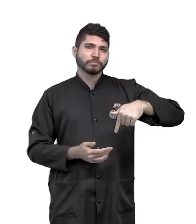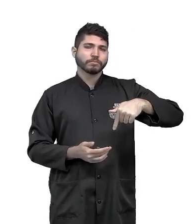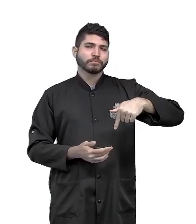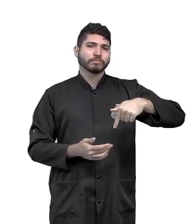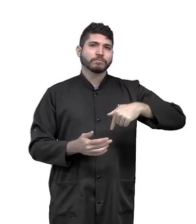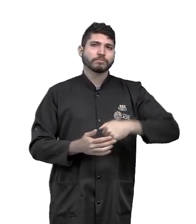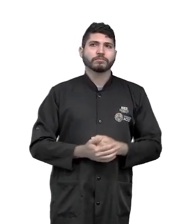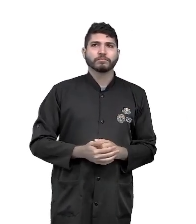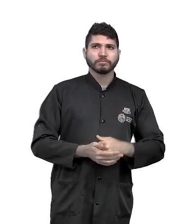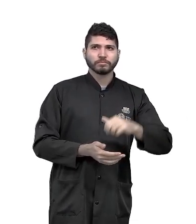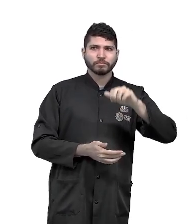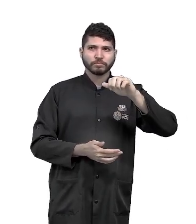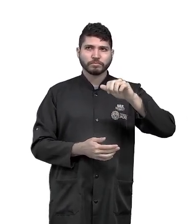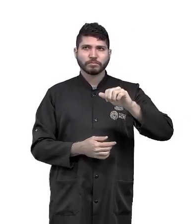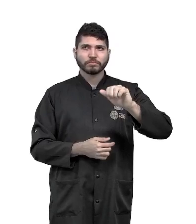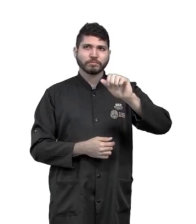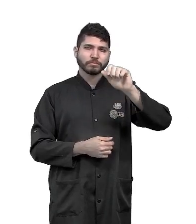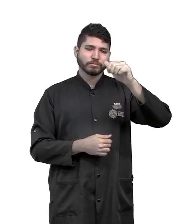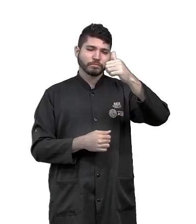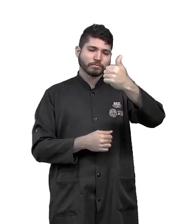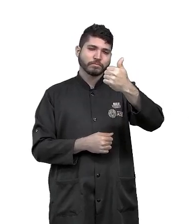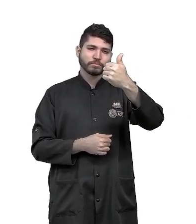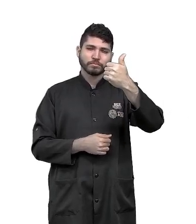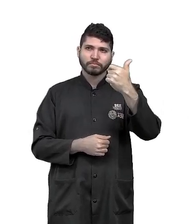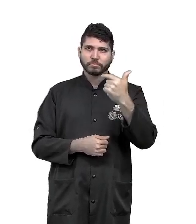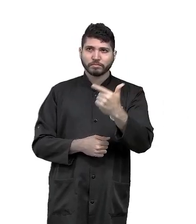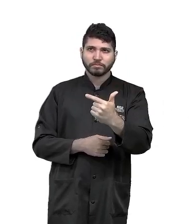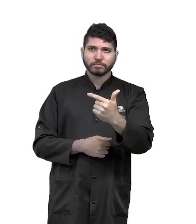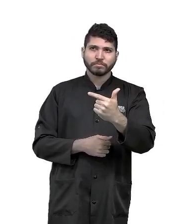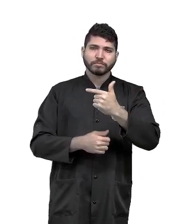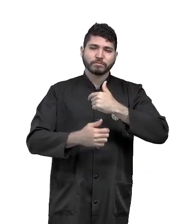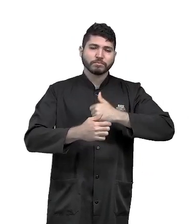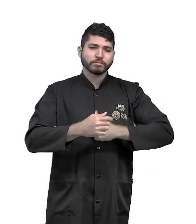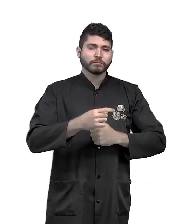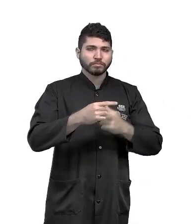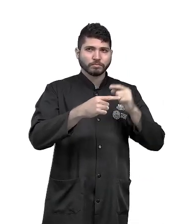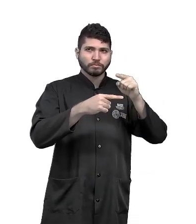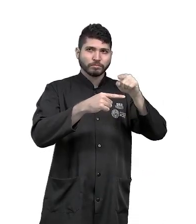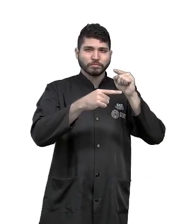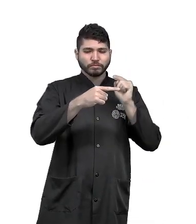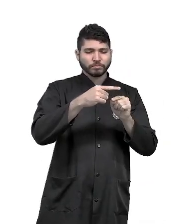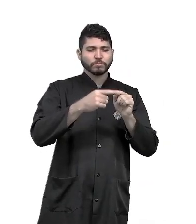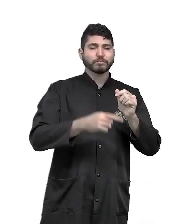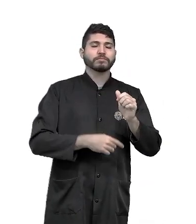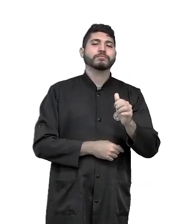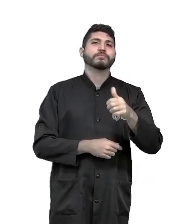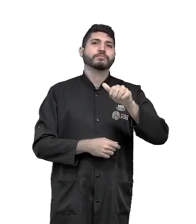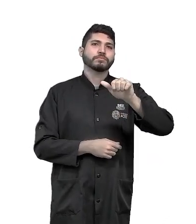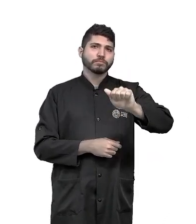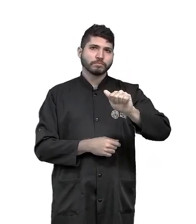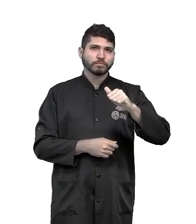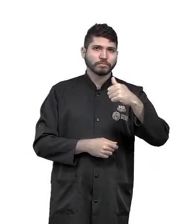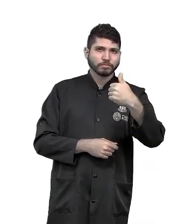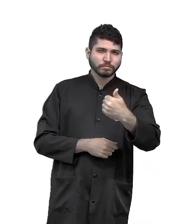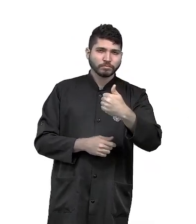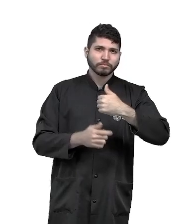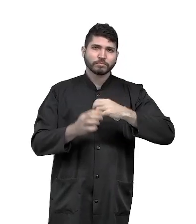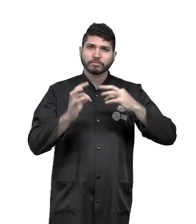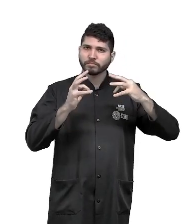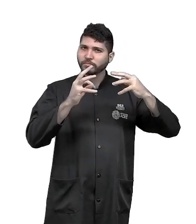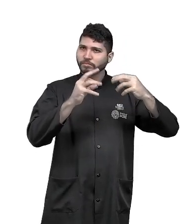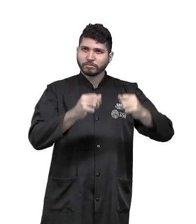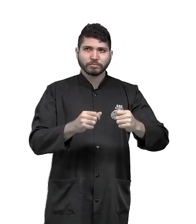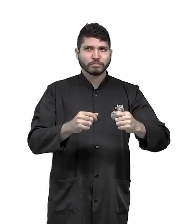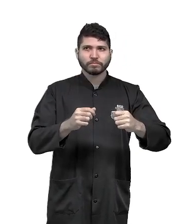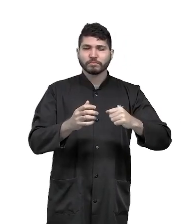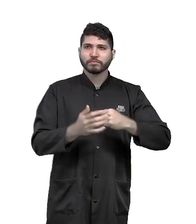O A2 dividido por quem? Pelo A1. Ou seja, todo valor dividido por